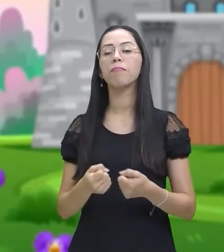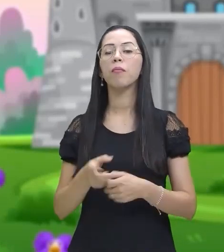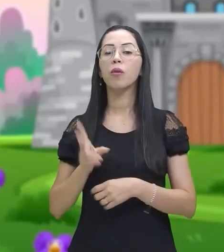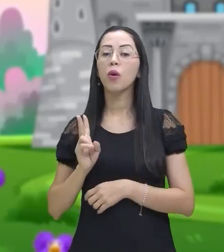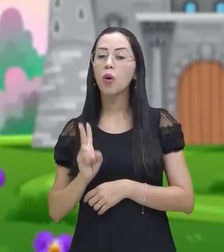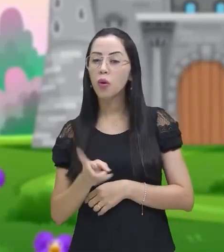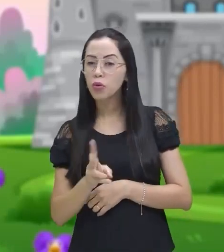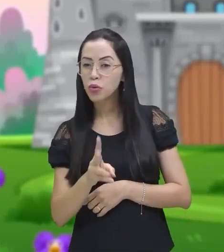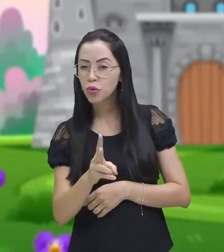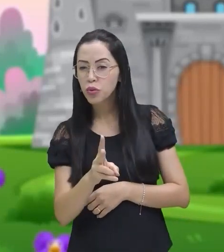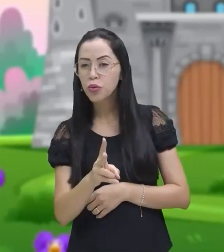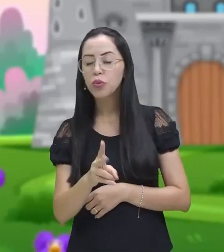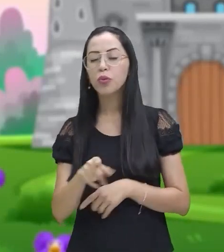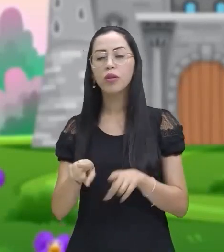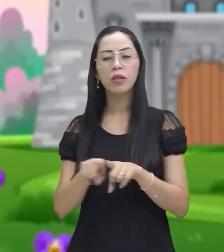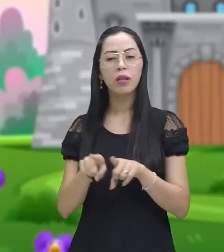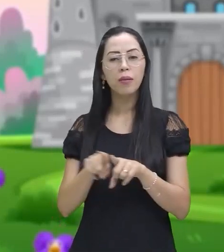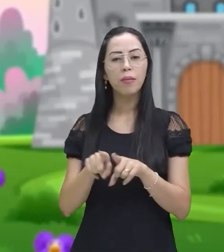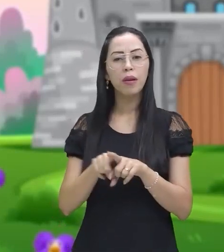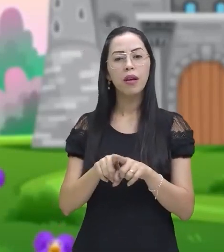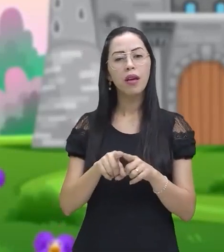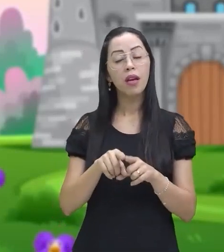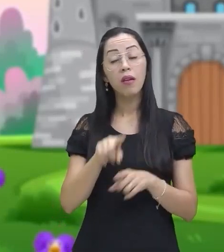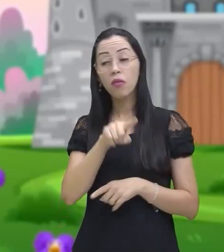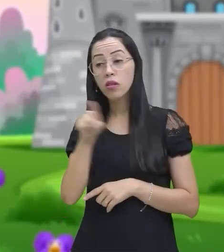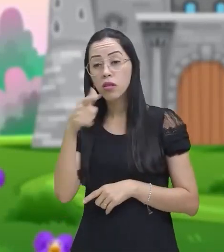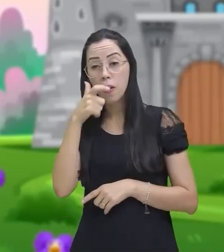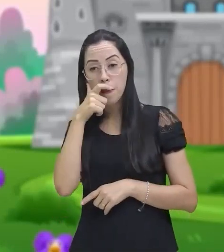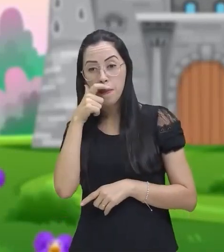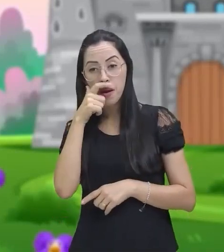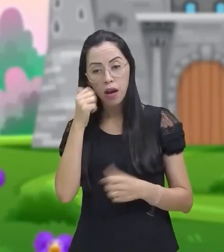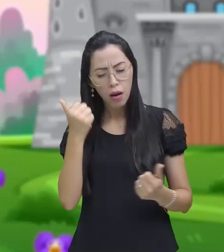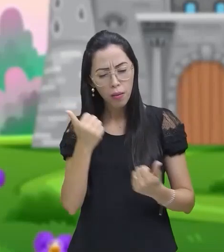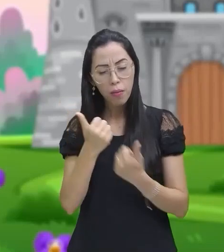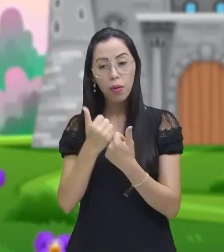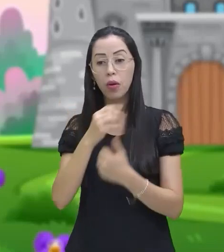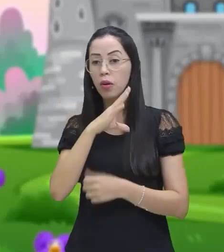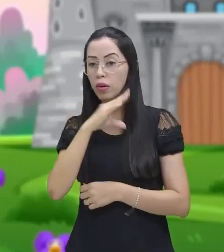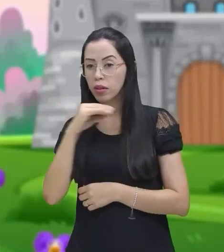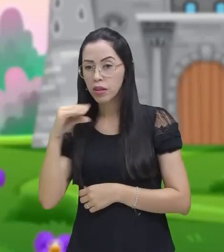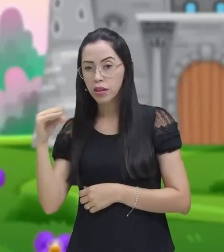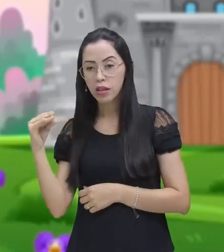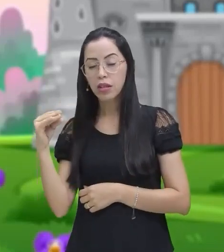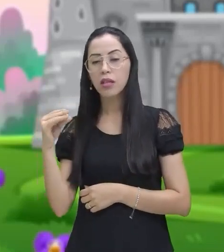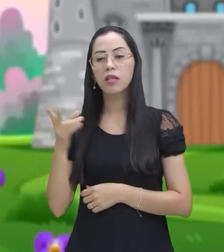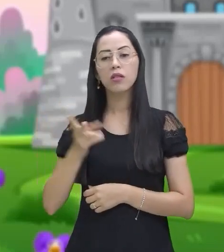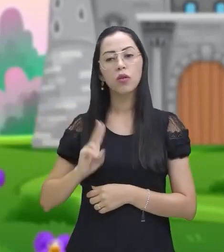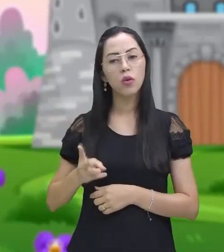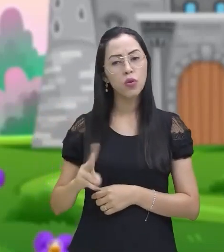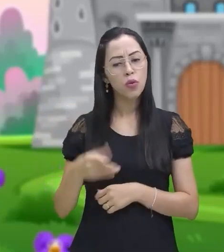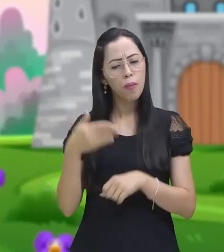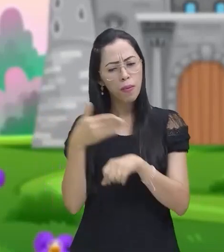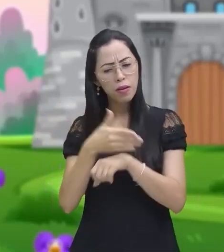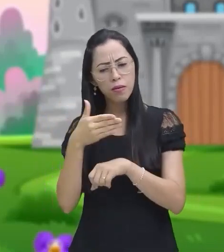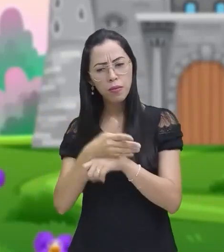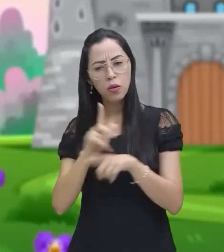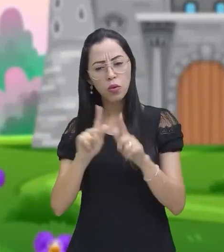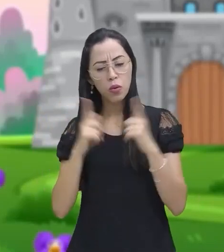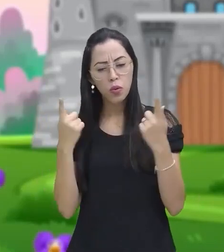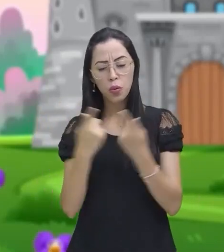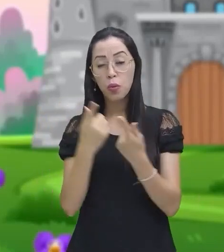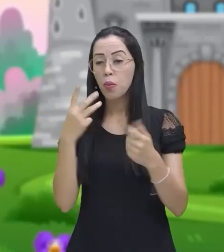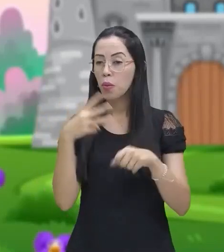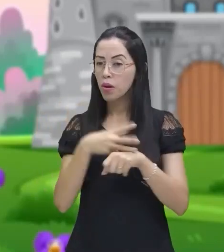Continue ajudando sua criança a estudar. Continue participando do grupo com sua